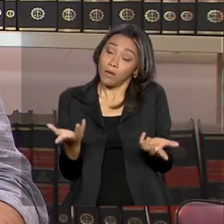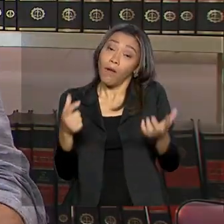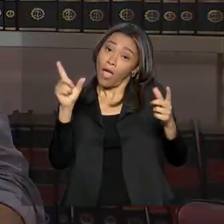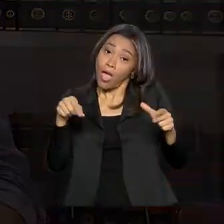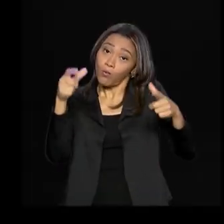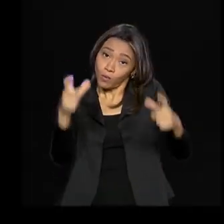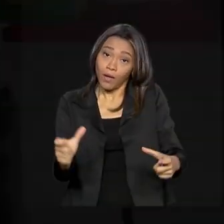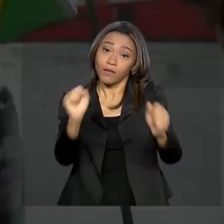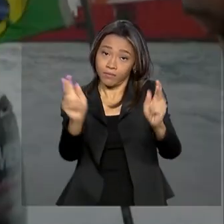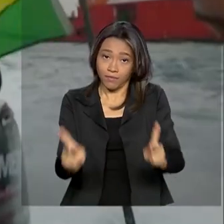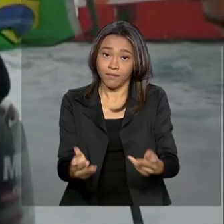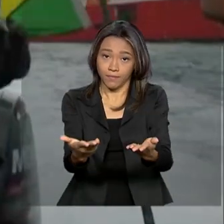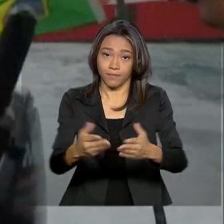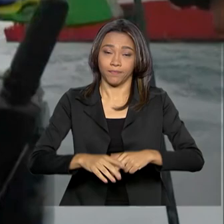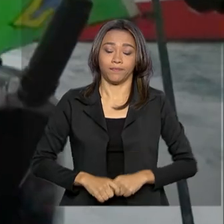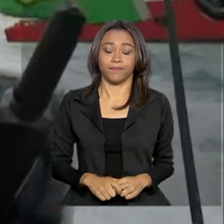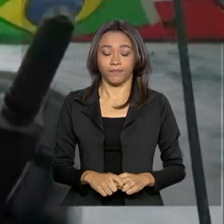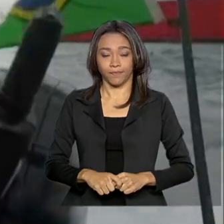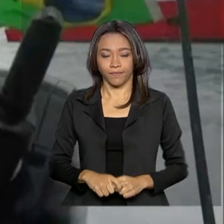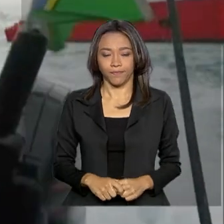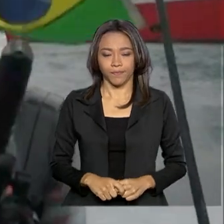região de paz.